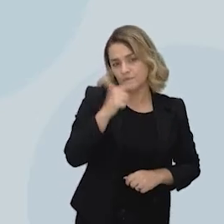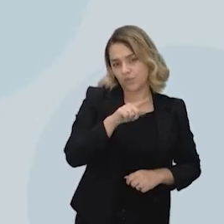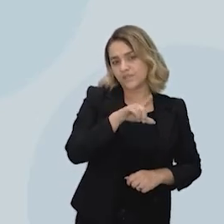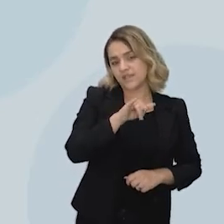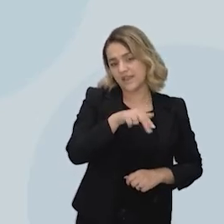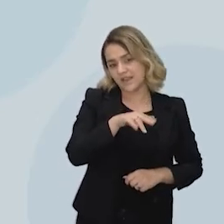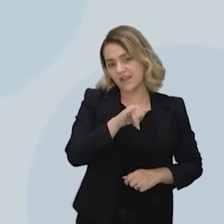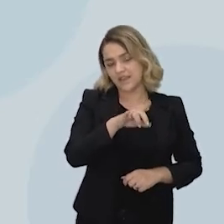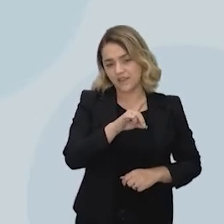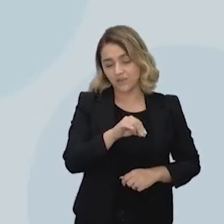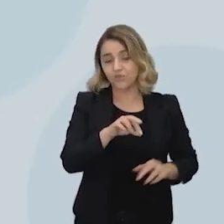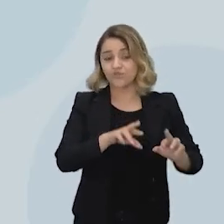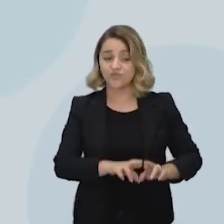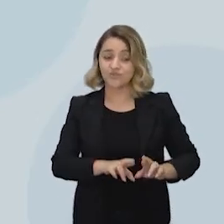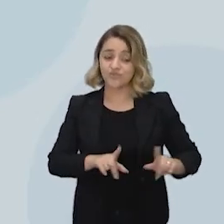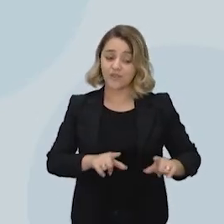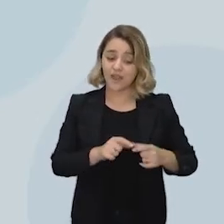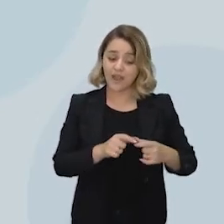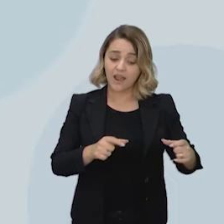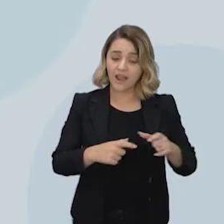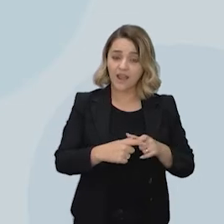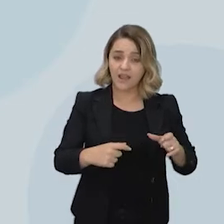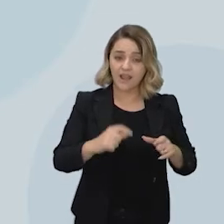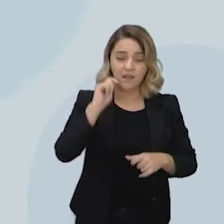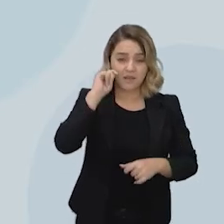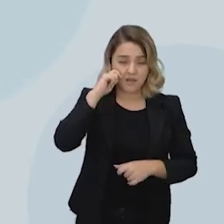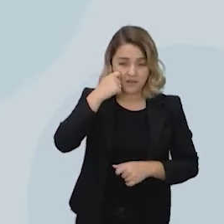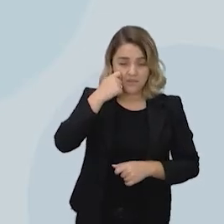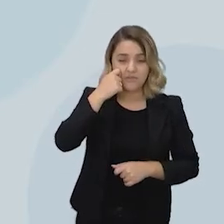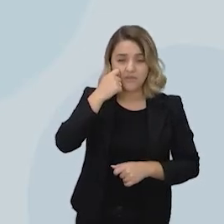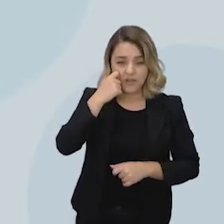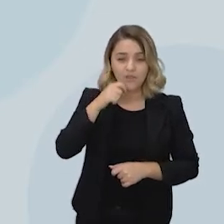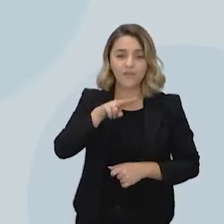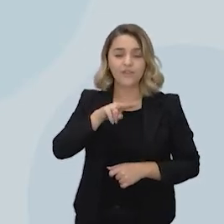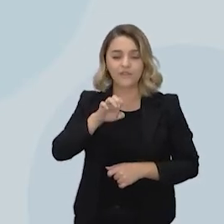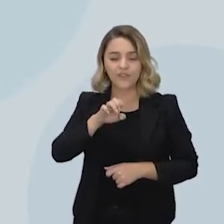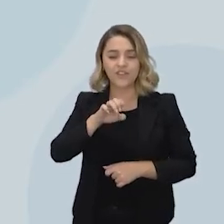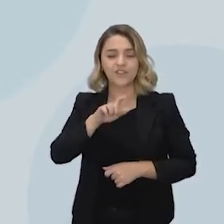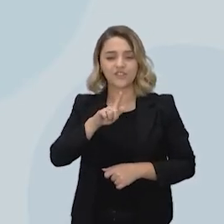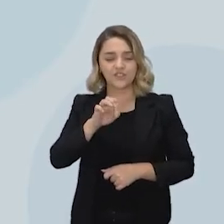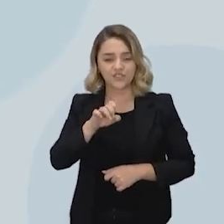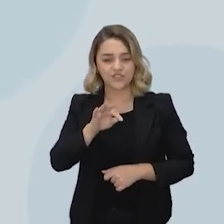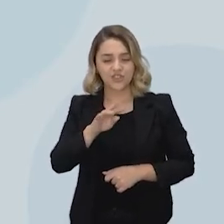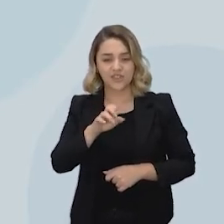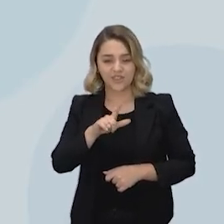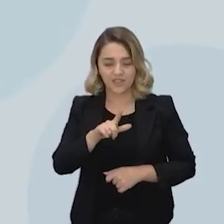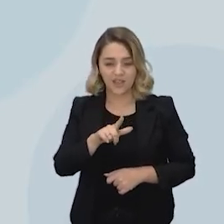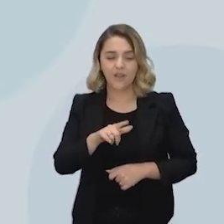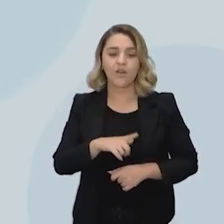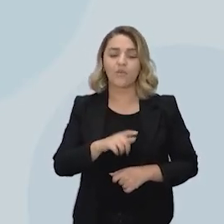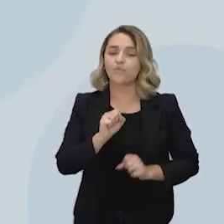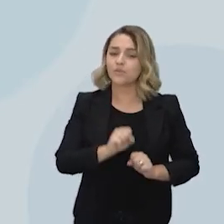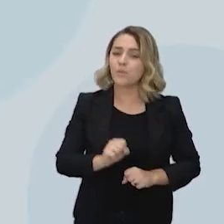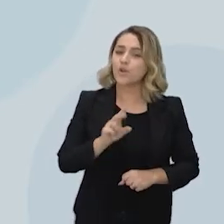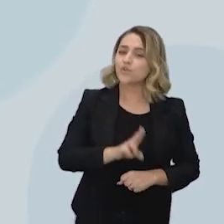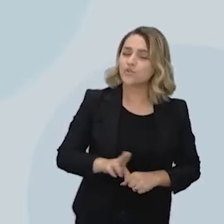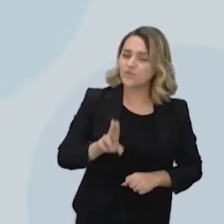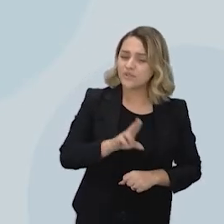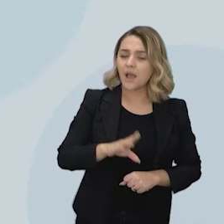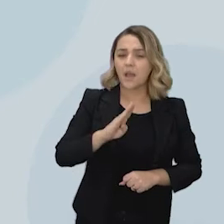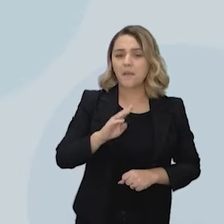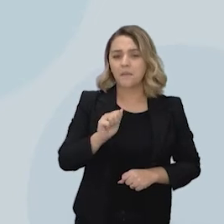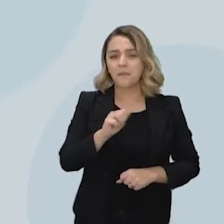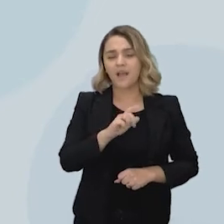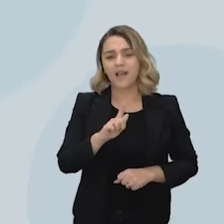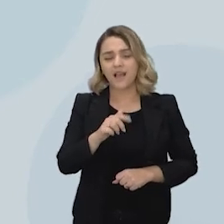diferente do carvão, que a gente vai querer madeira para fazer o carvão vegetal. Então, na pirólise rápida, você pode usar o bagaço, você